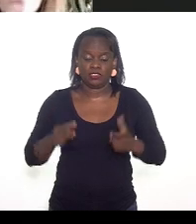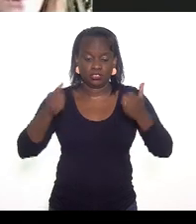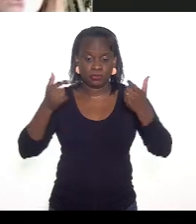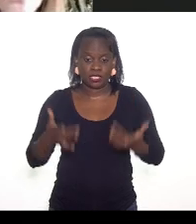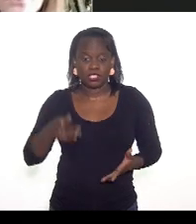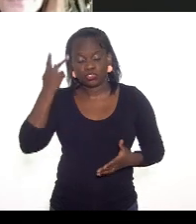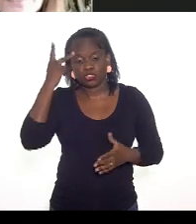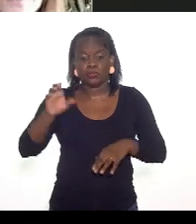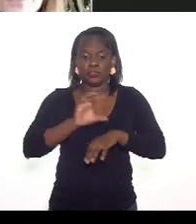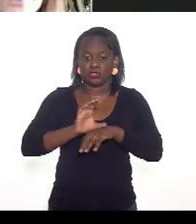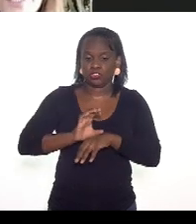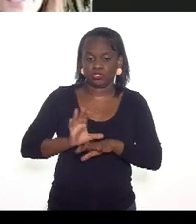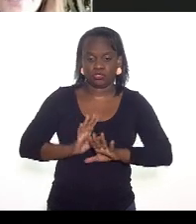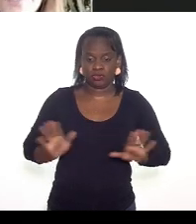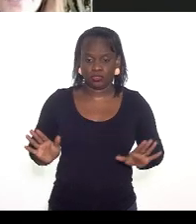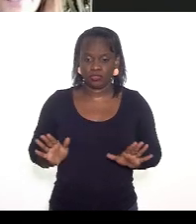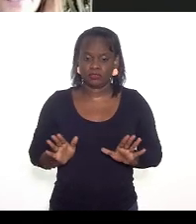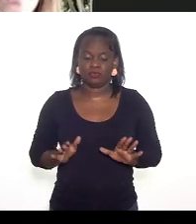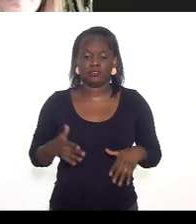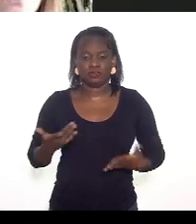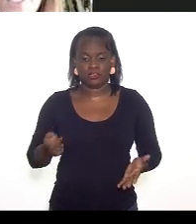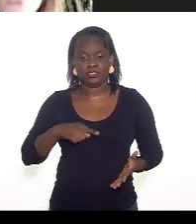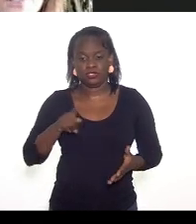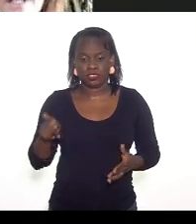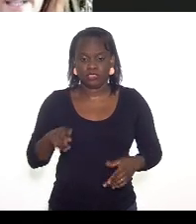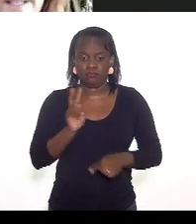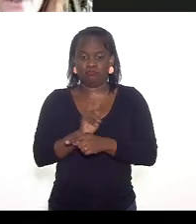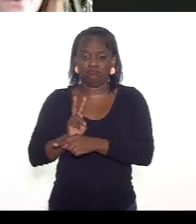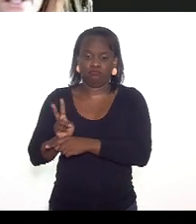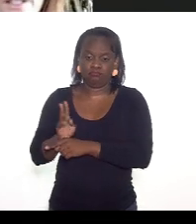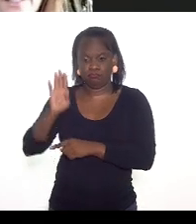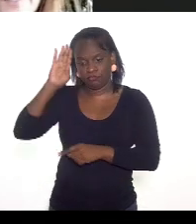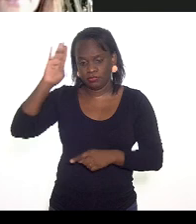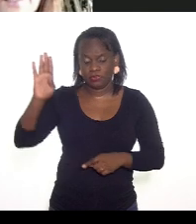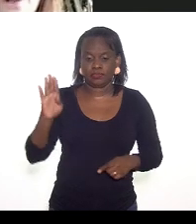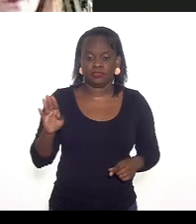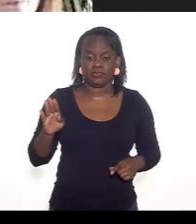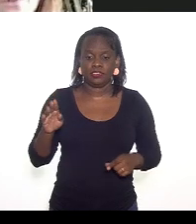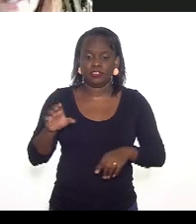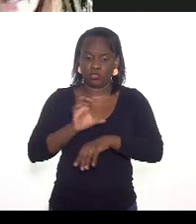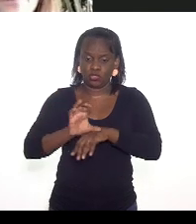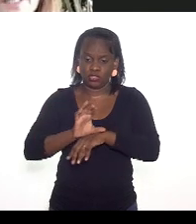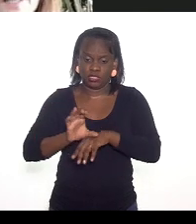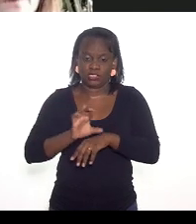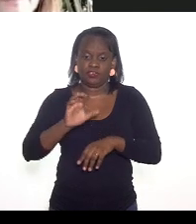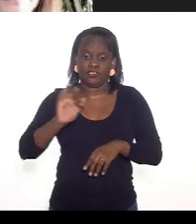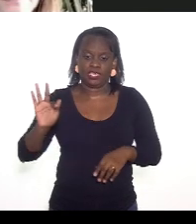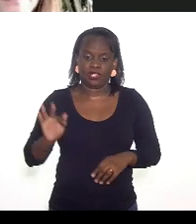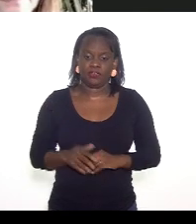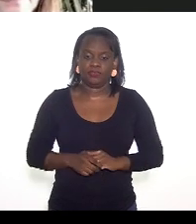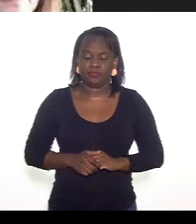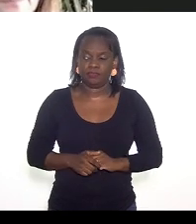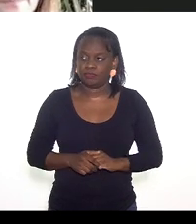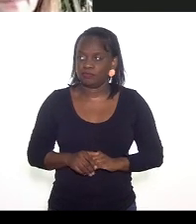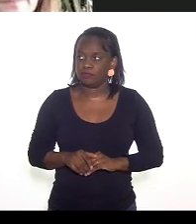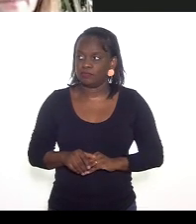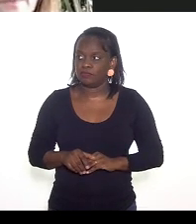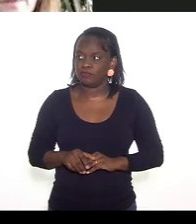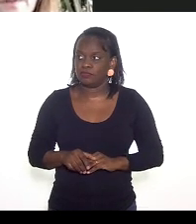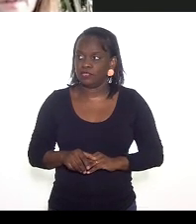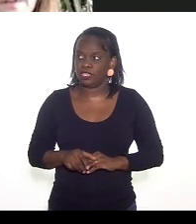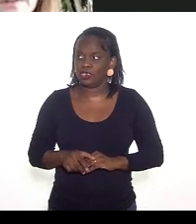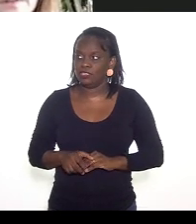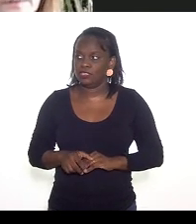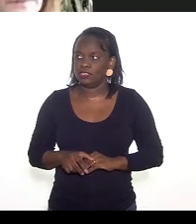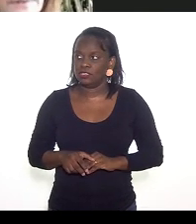a constitucionalidade. É a nossa guardiã, a grande guardiã da Constituição Federal. Olha